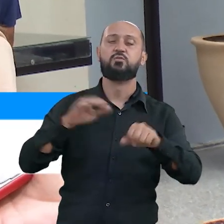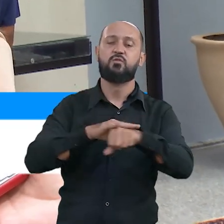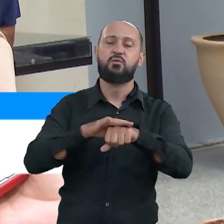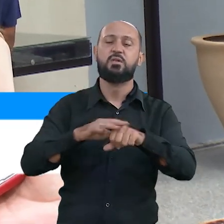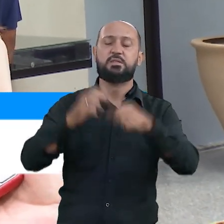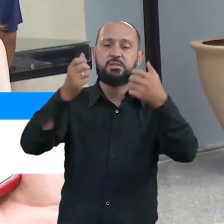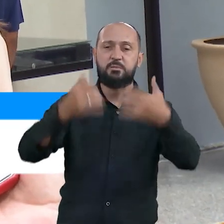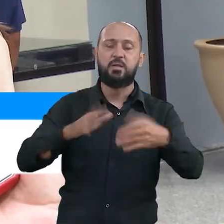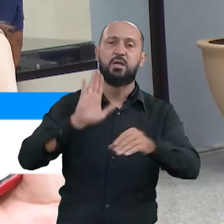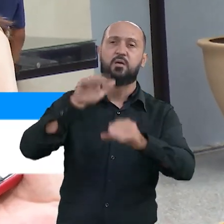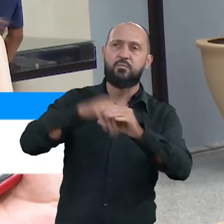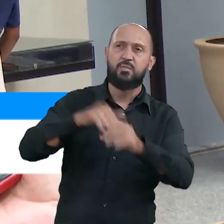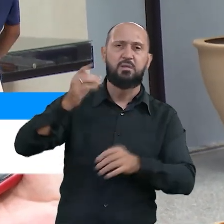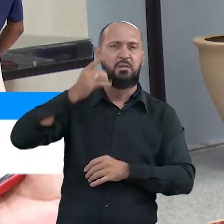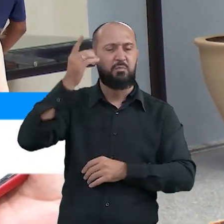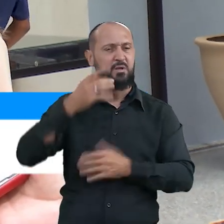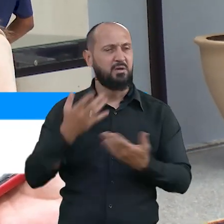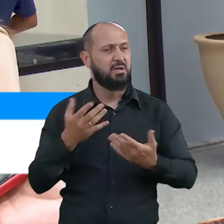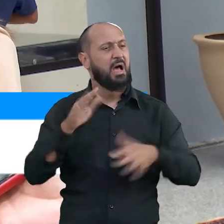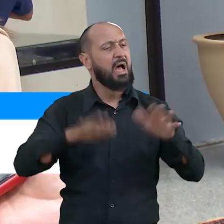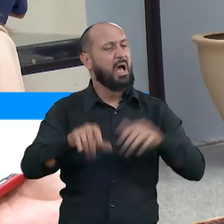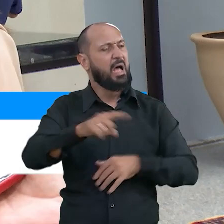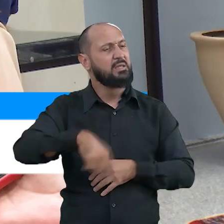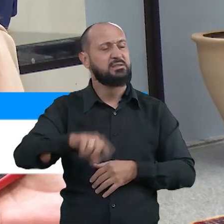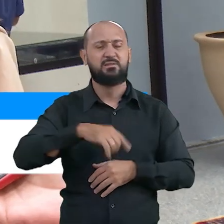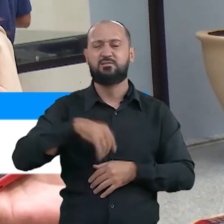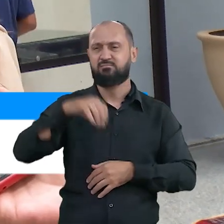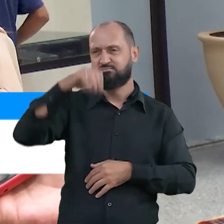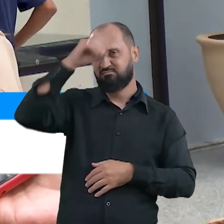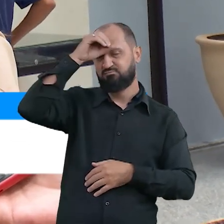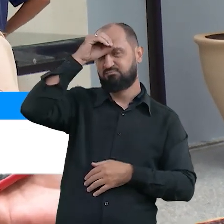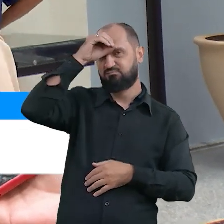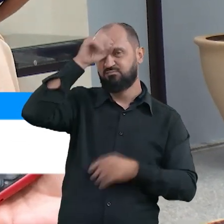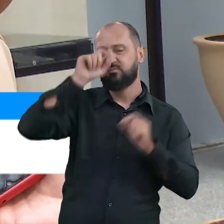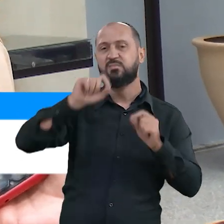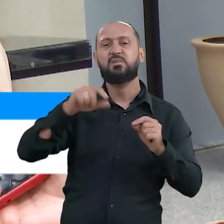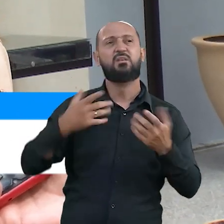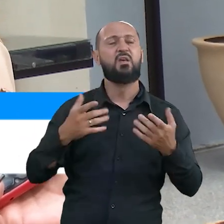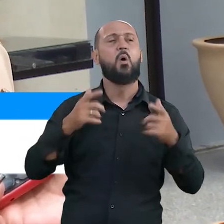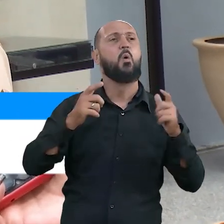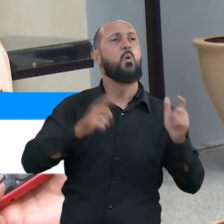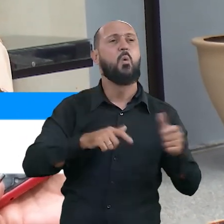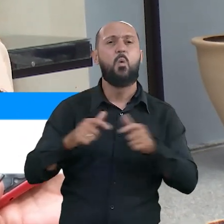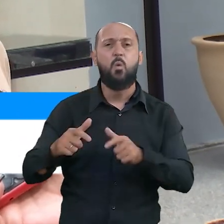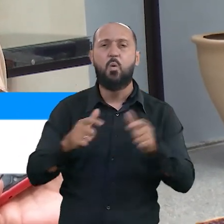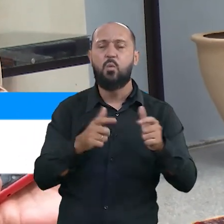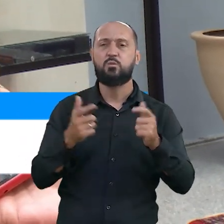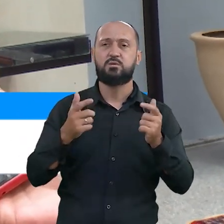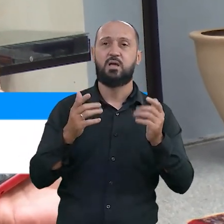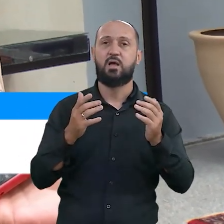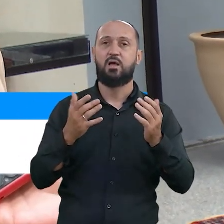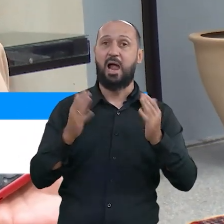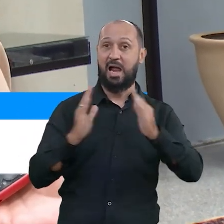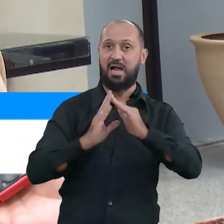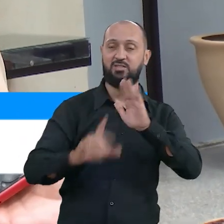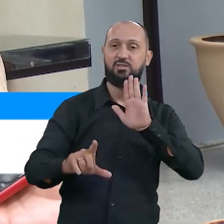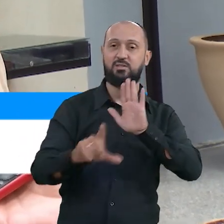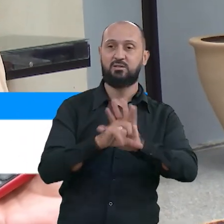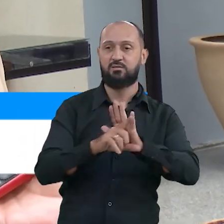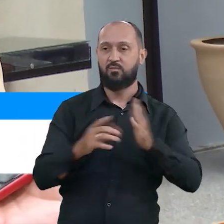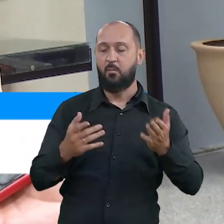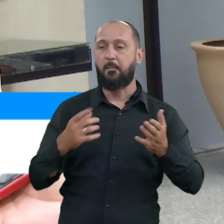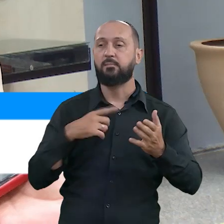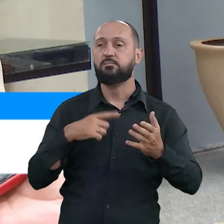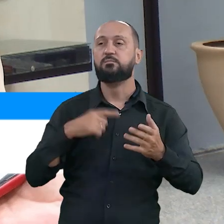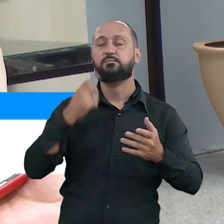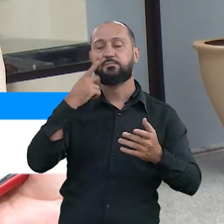em eleição, deputados e tudo mais, muitas vezes os nossos estudantes eles nem sabem onde fica a Casa de Lei Estadual.